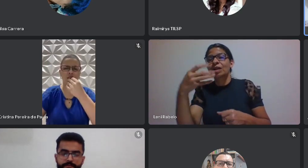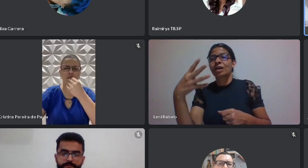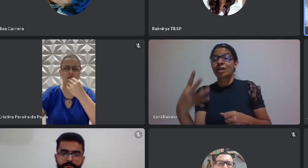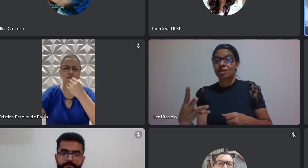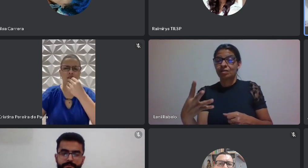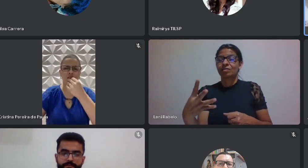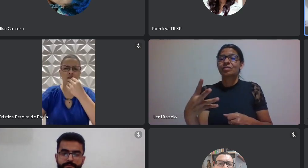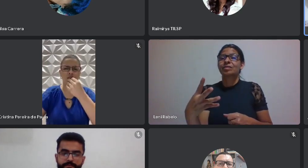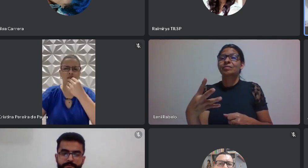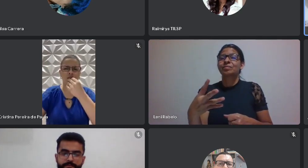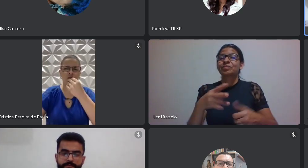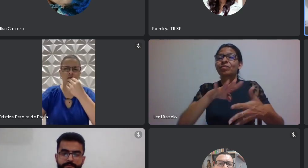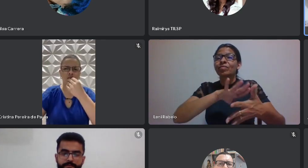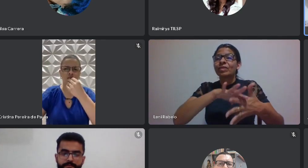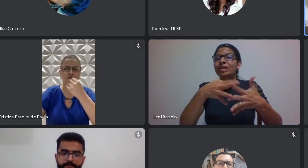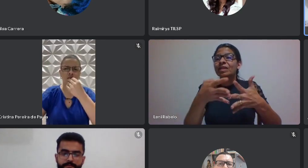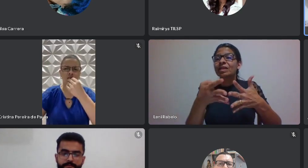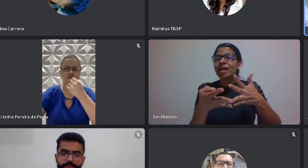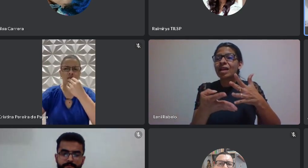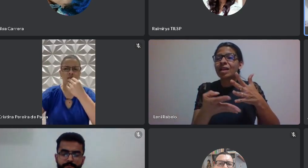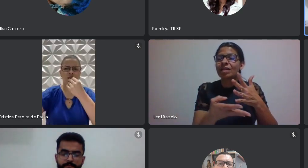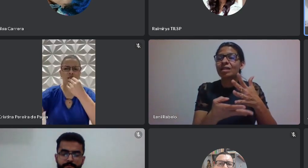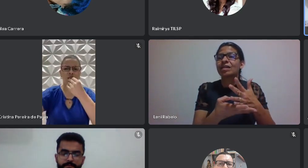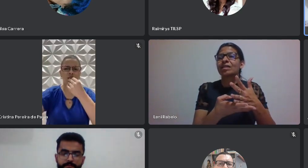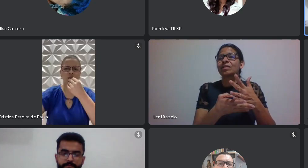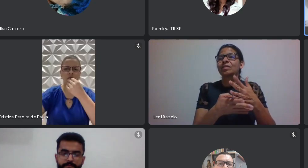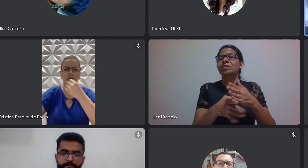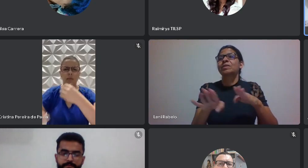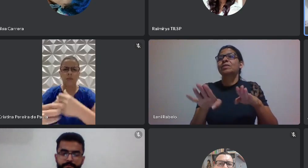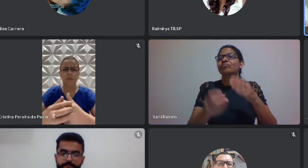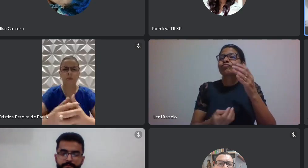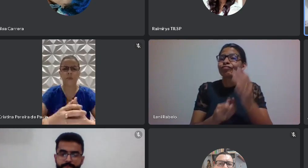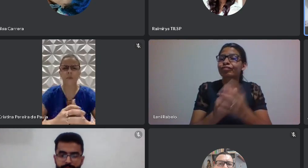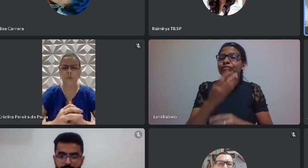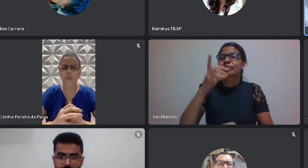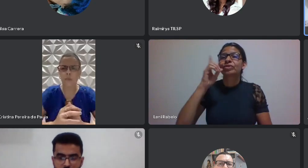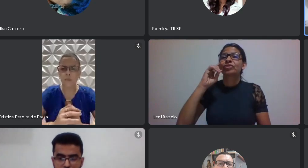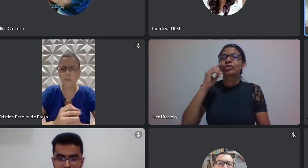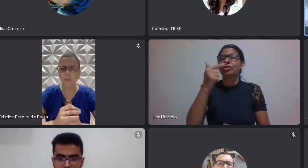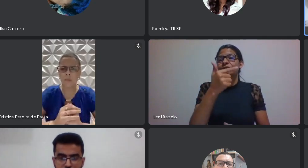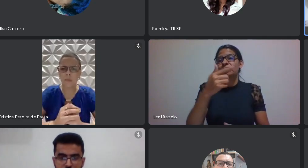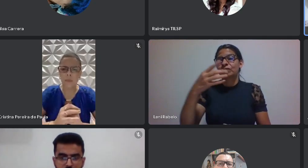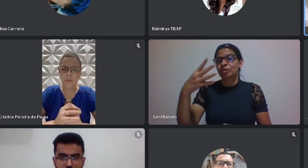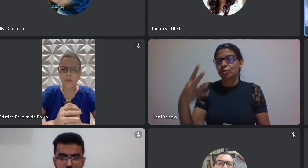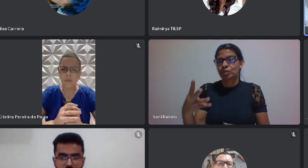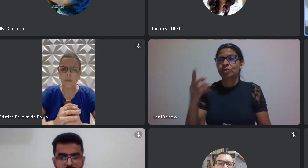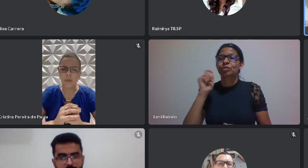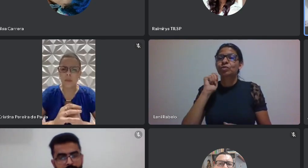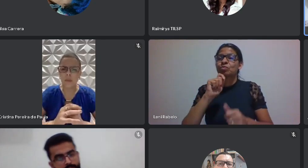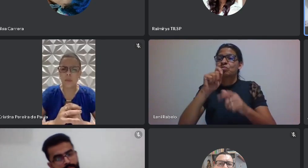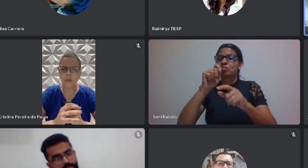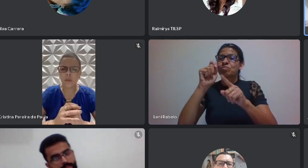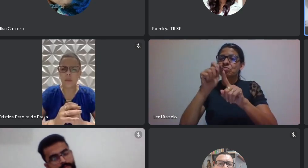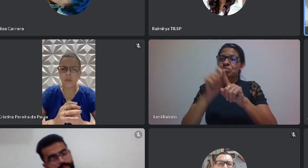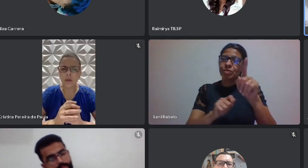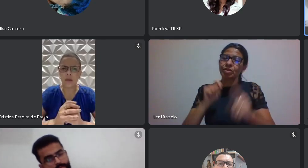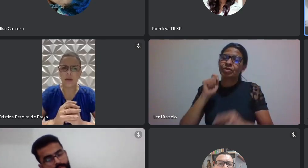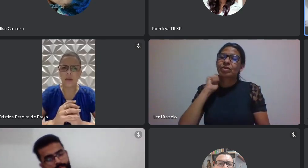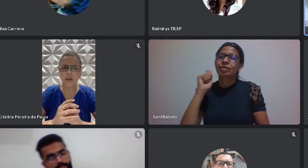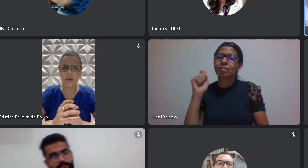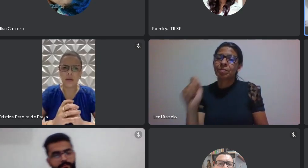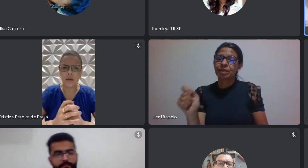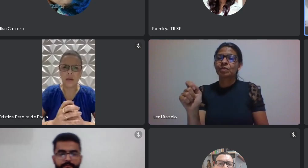Sinais, a Libras, como dia 24 de abril. Eu agradeço desde já a presença da